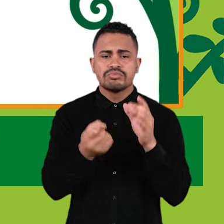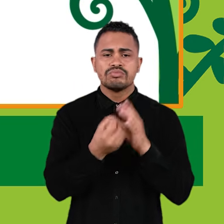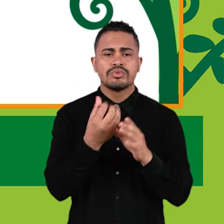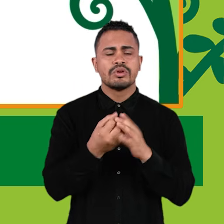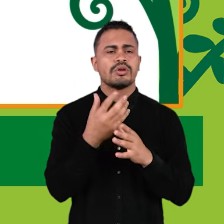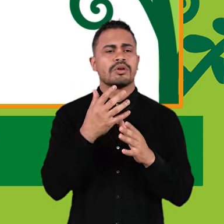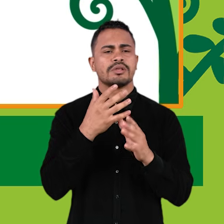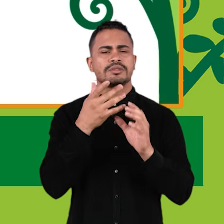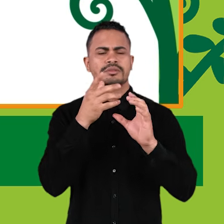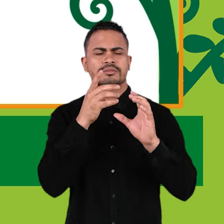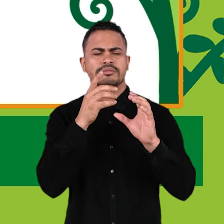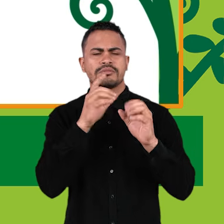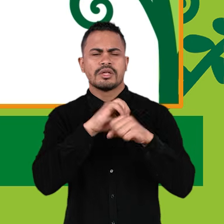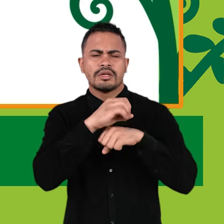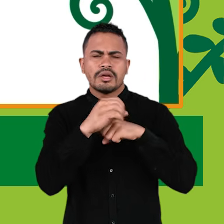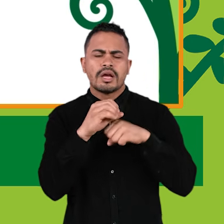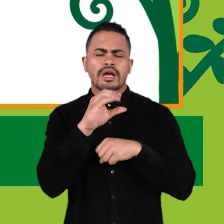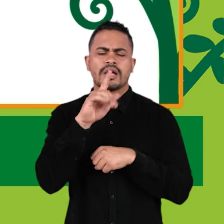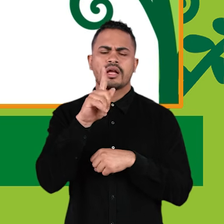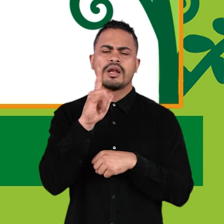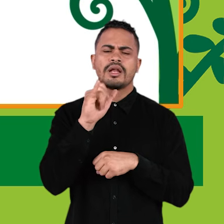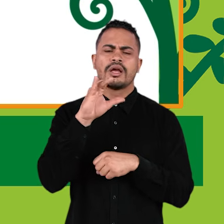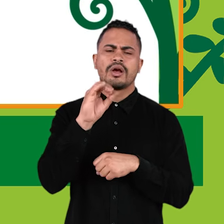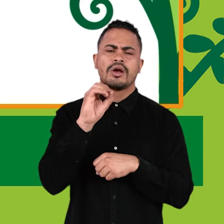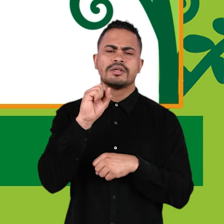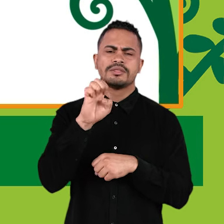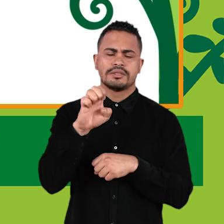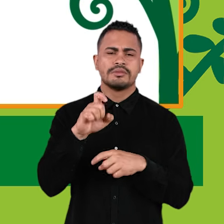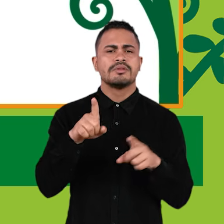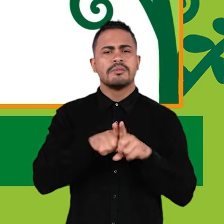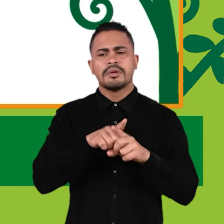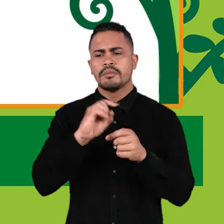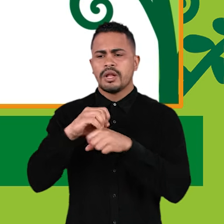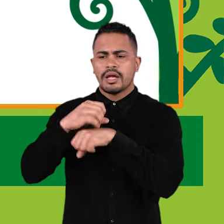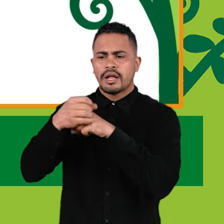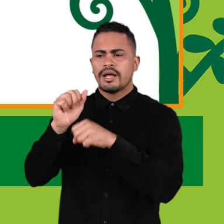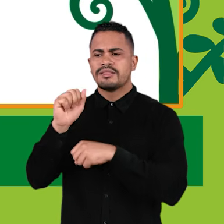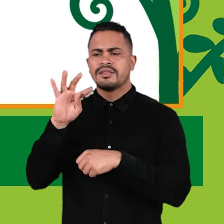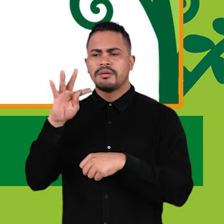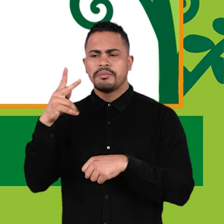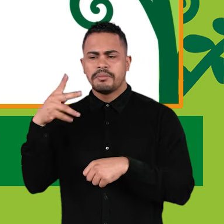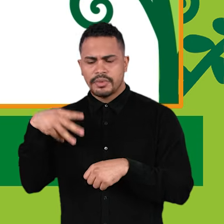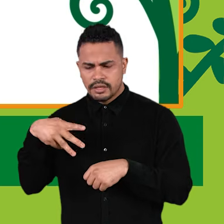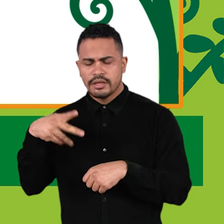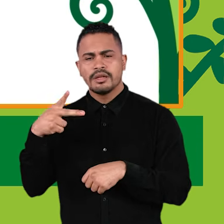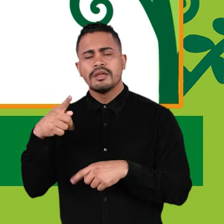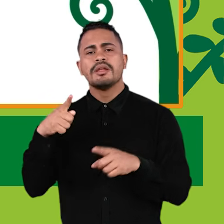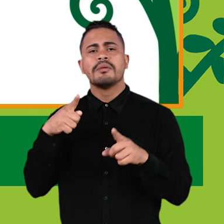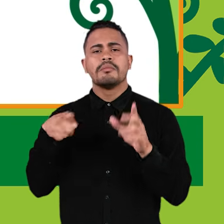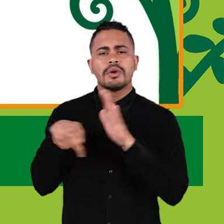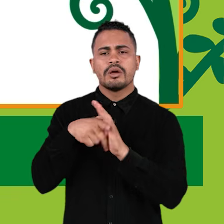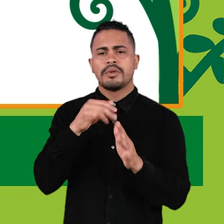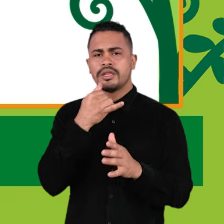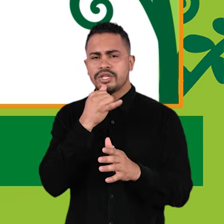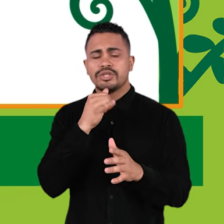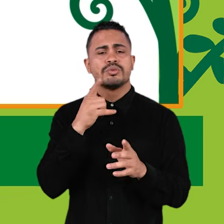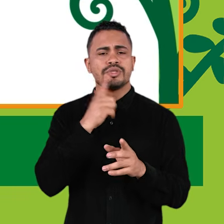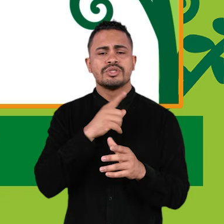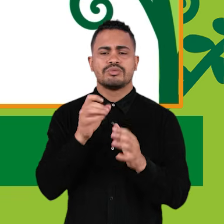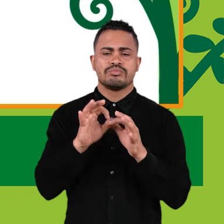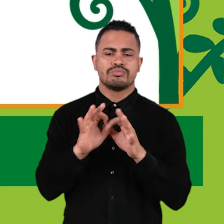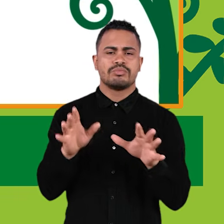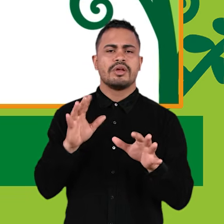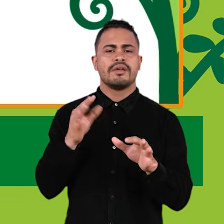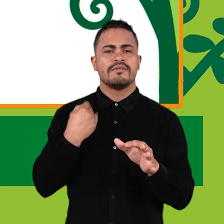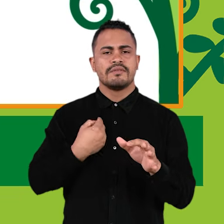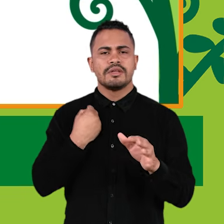com liberação de uma quantidade enorme de moléculas de ATP, de energia, que possibilitaram que a vida se